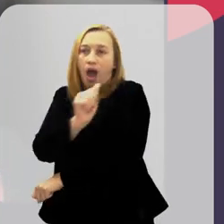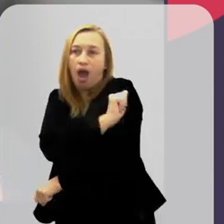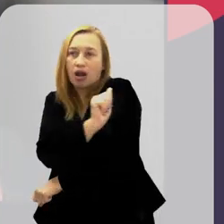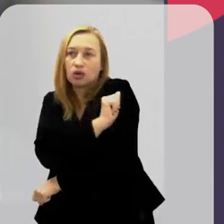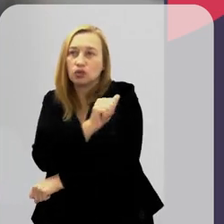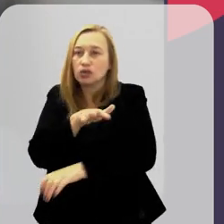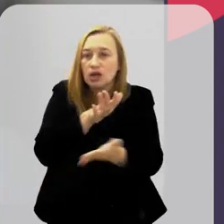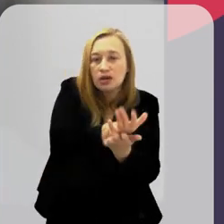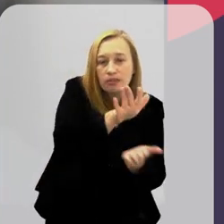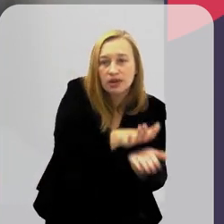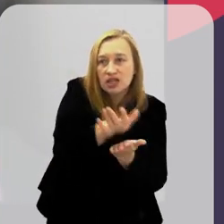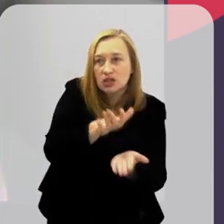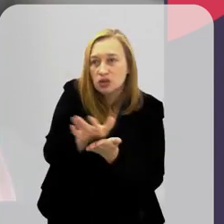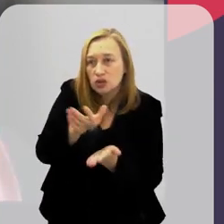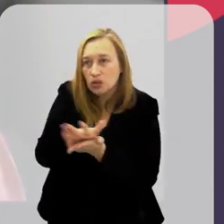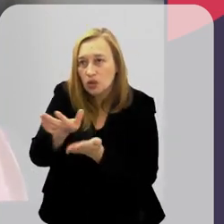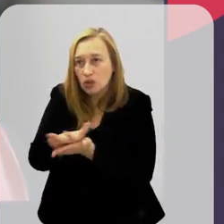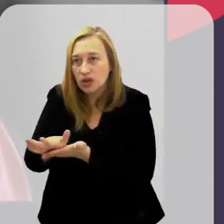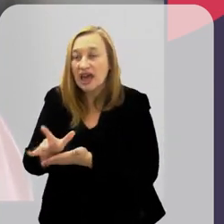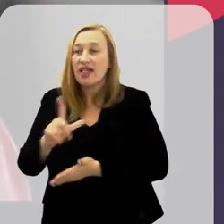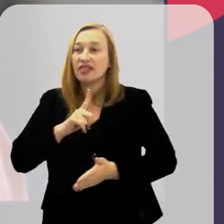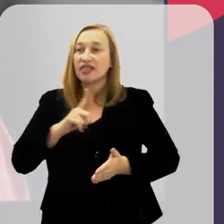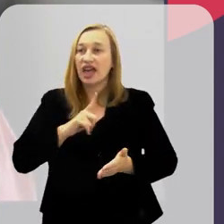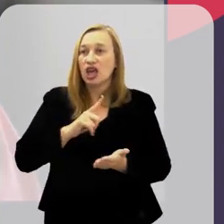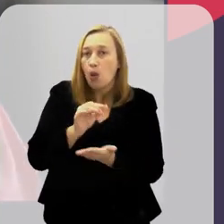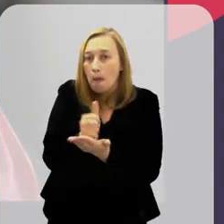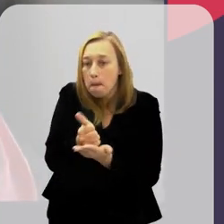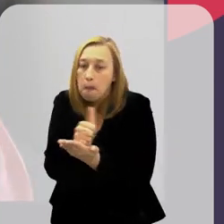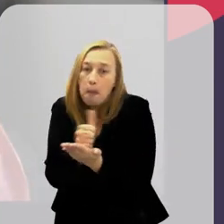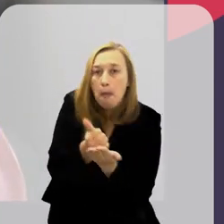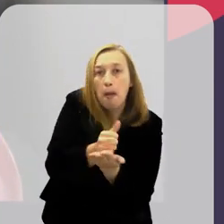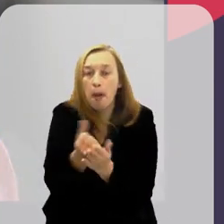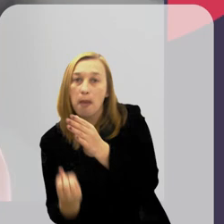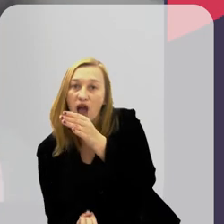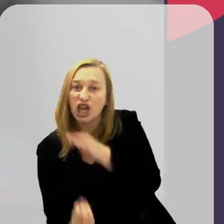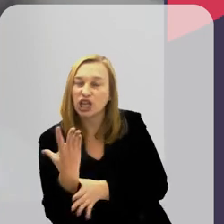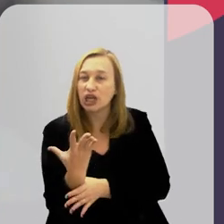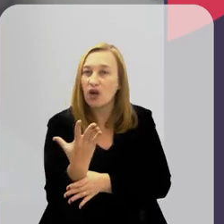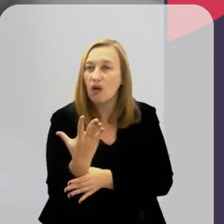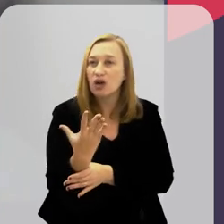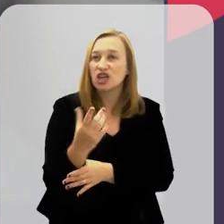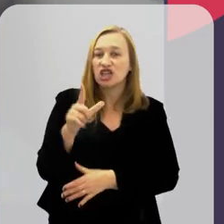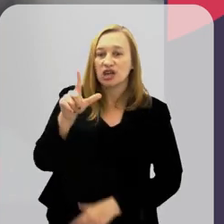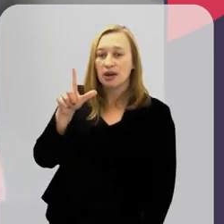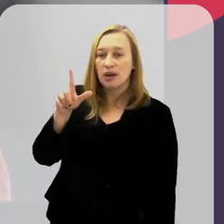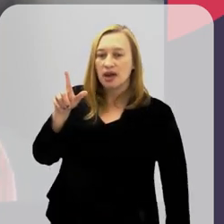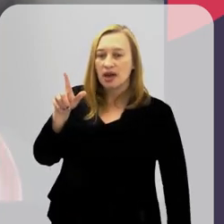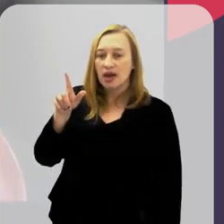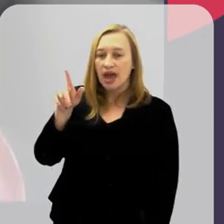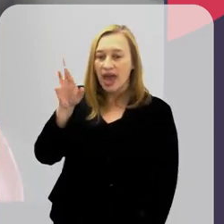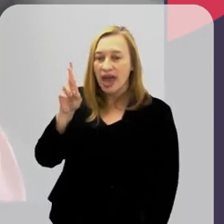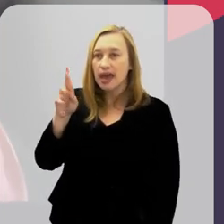que são monitores. E aí no laboratório Maker, esse jogo que foi criado, né? Que a gente criou um RPG